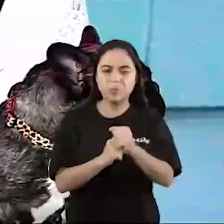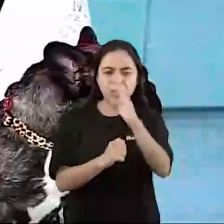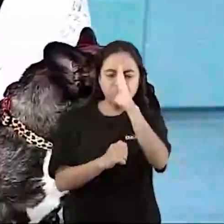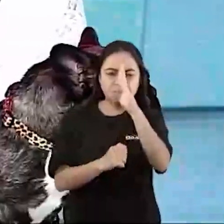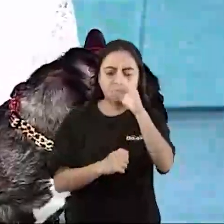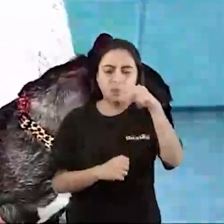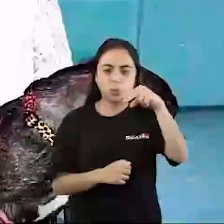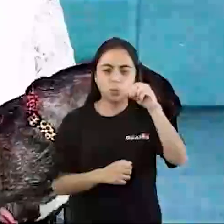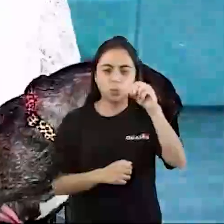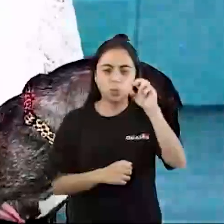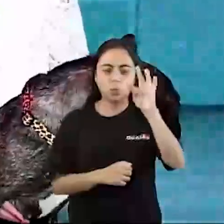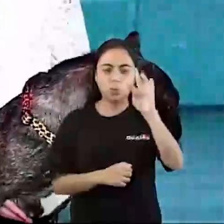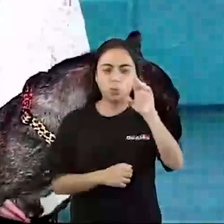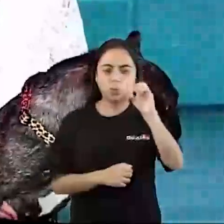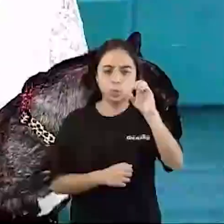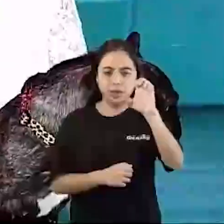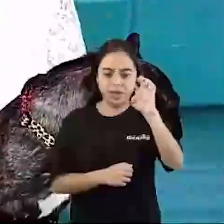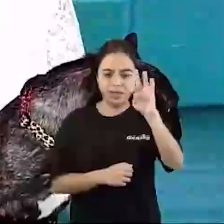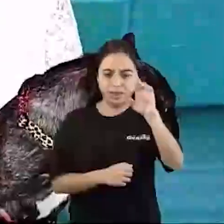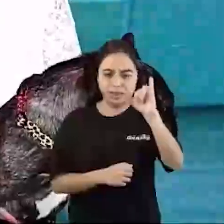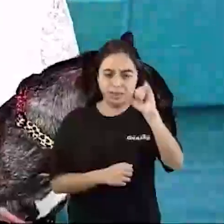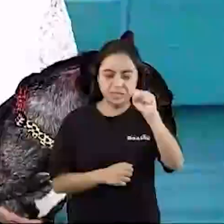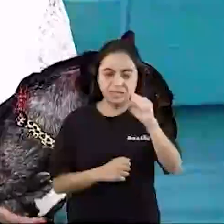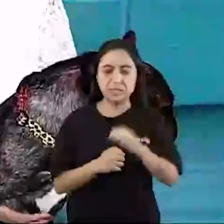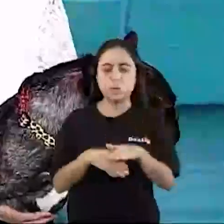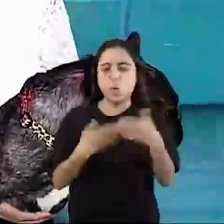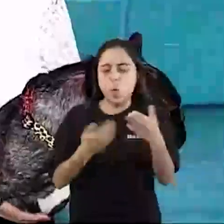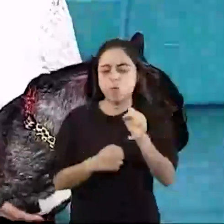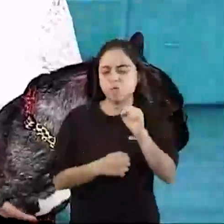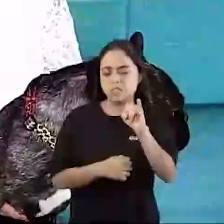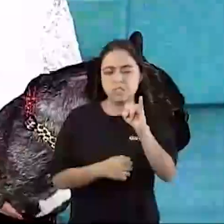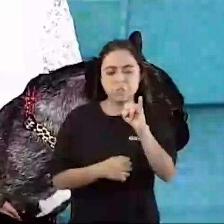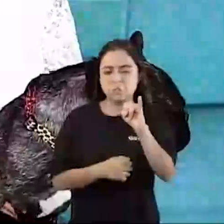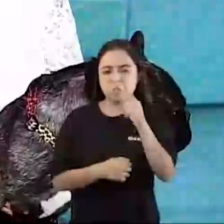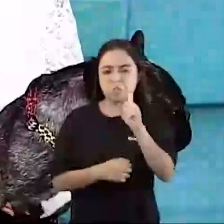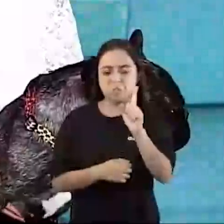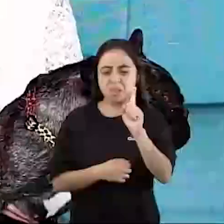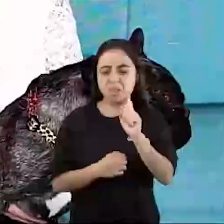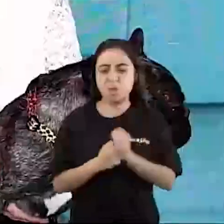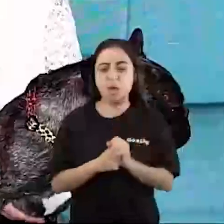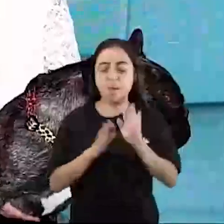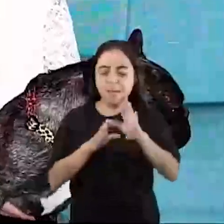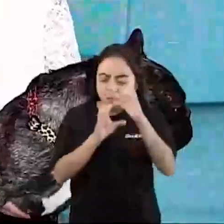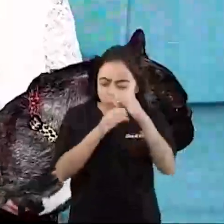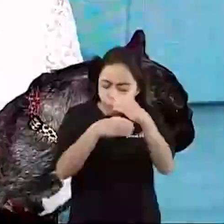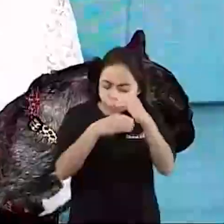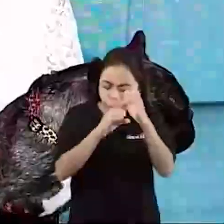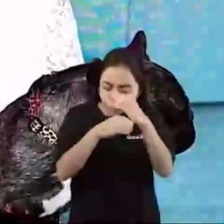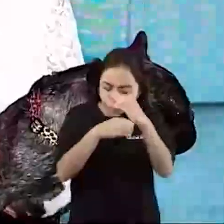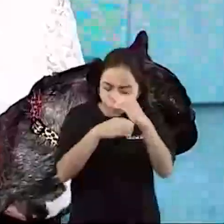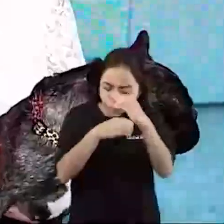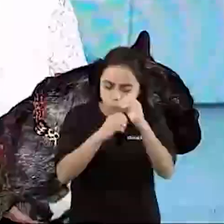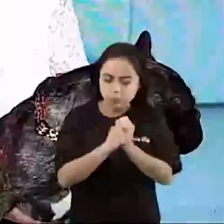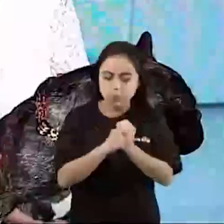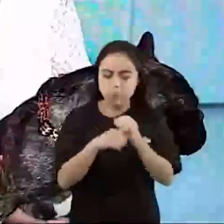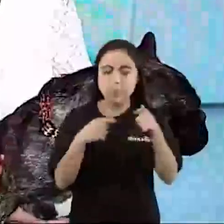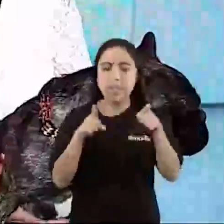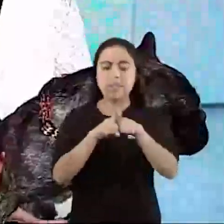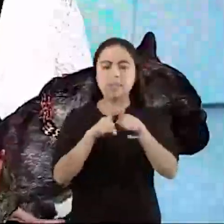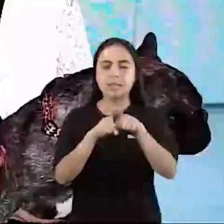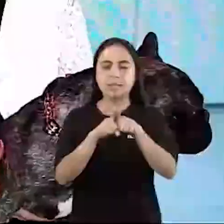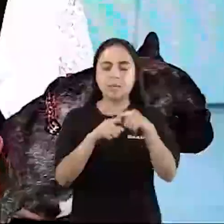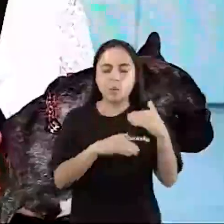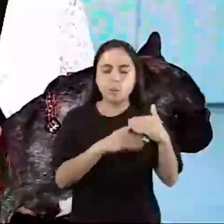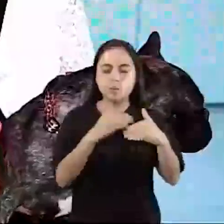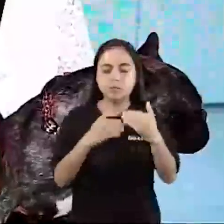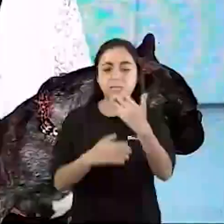notoedris, ou... Quando você não suspeita de notoedris, normalmente eu dou sempre uma olhadinha no microscópio antes, a gente passa pelo